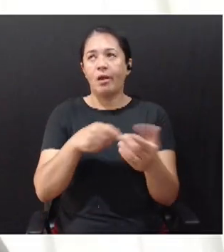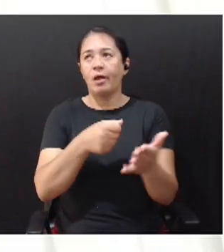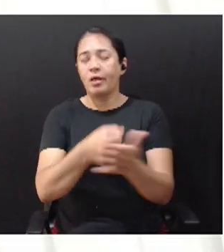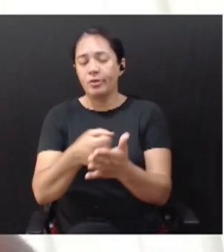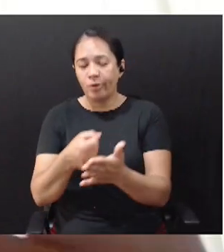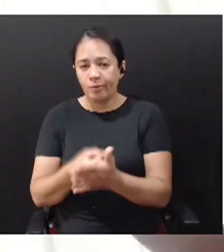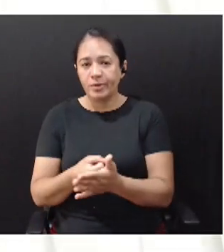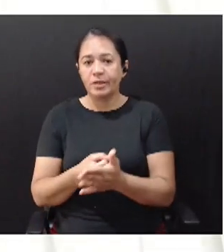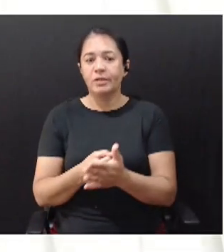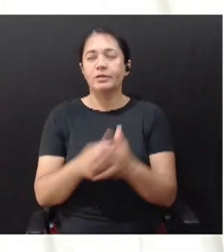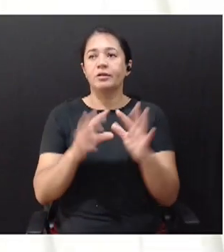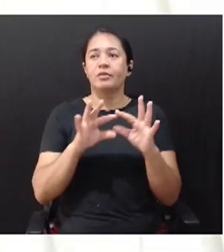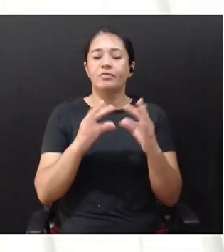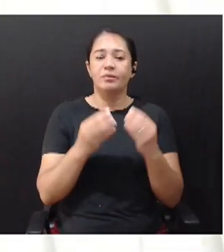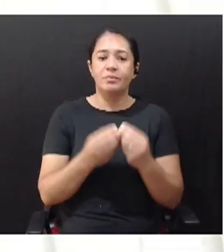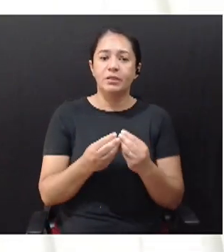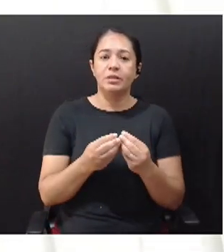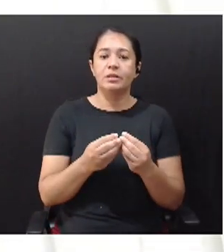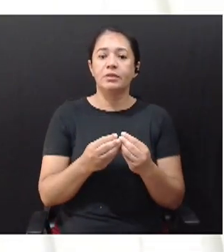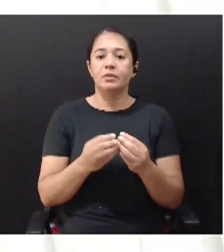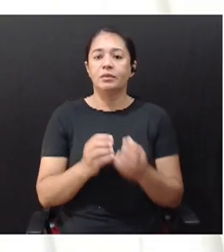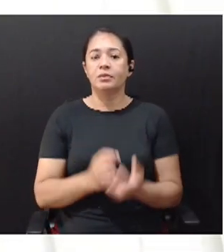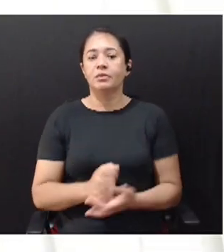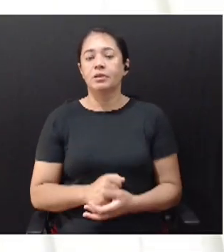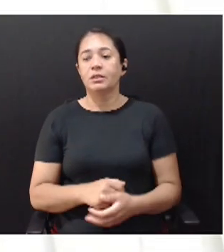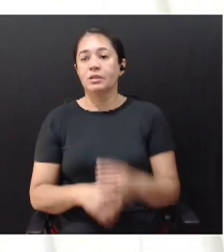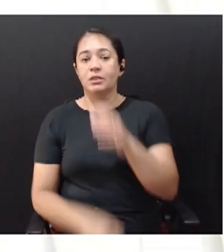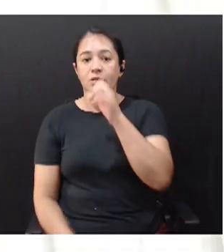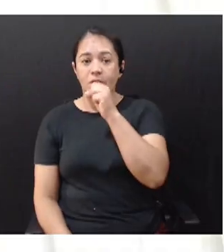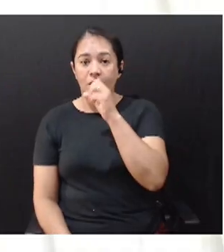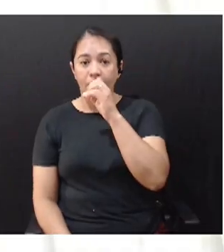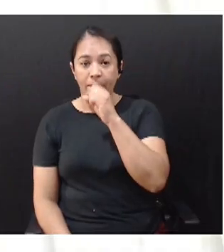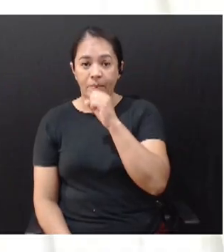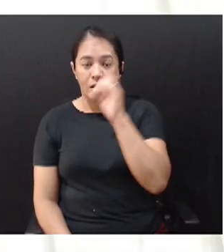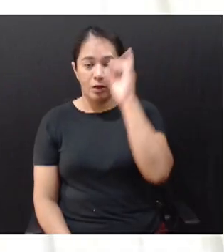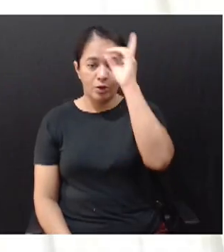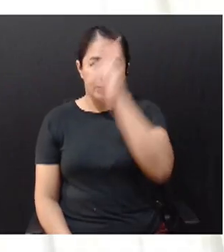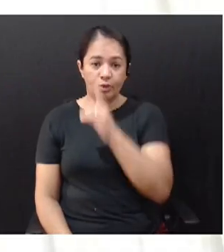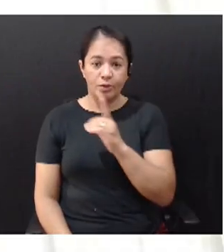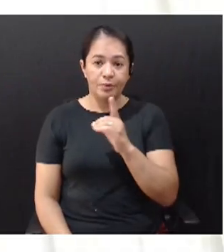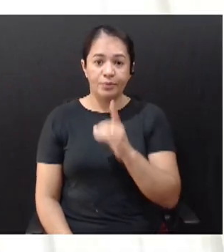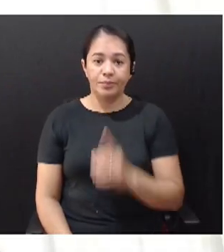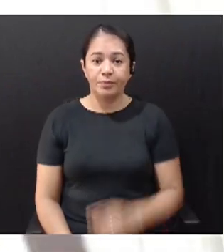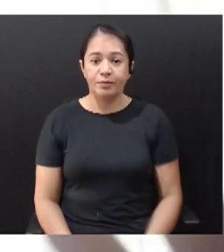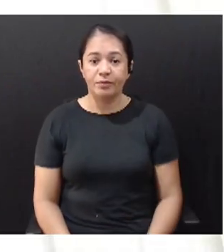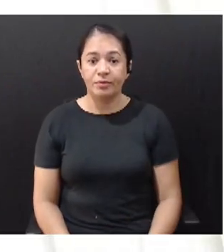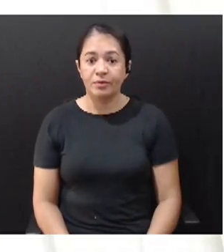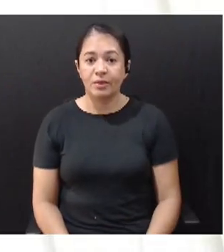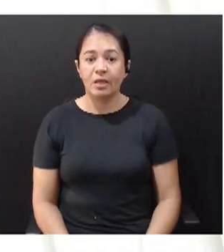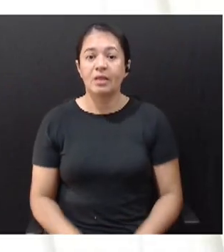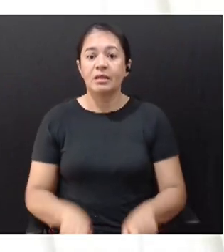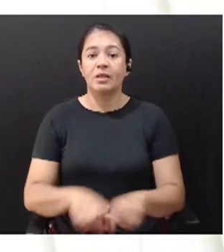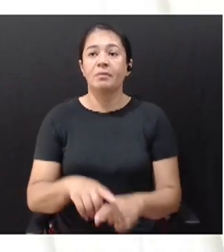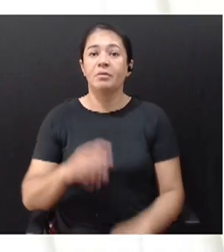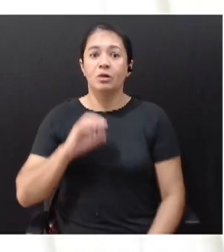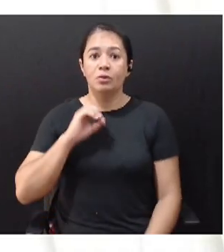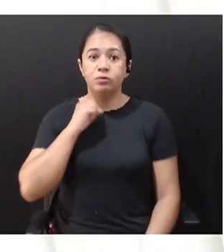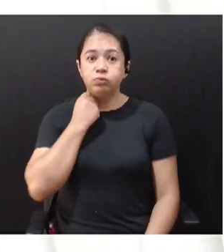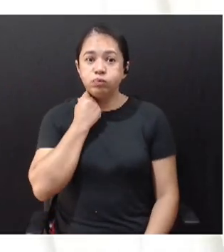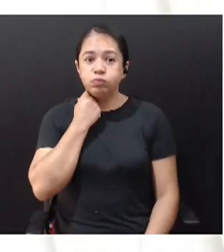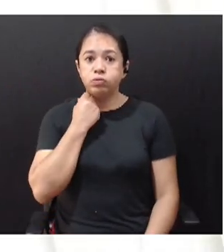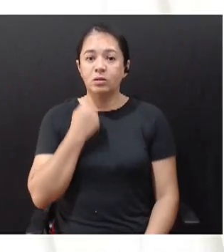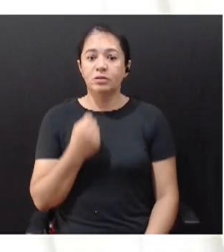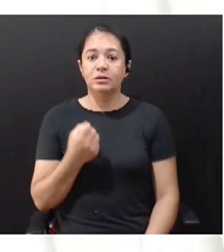familiares, né, no final de semana, que não deixam de ser estressores externos quando é